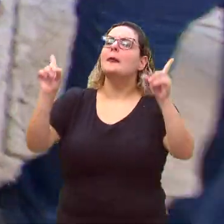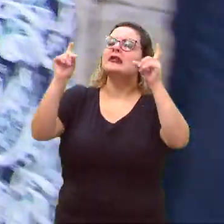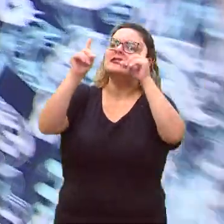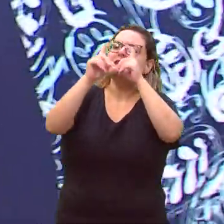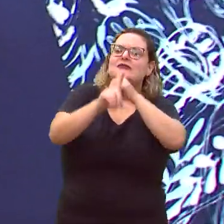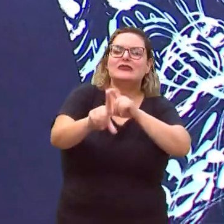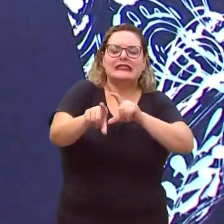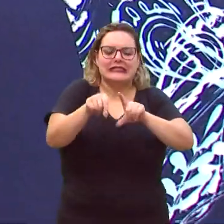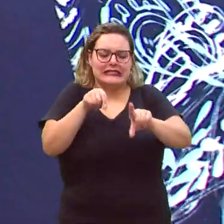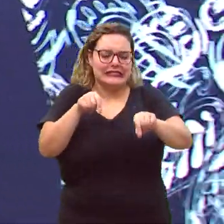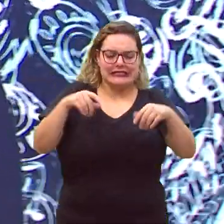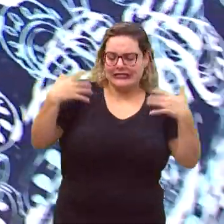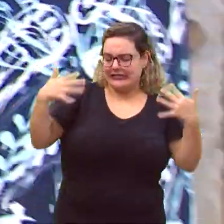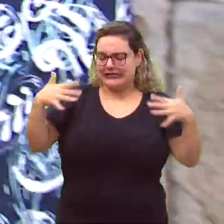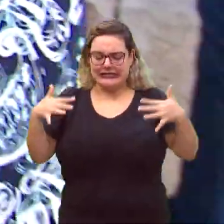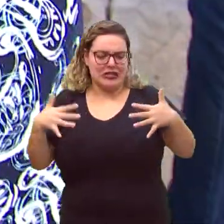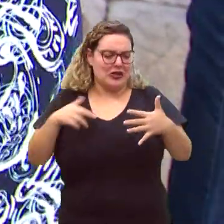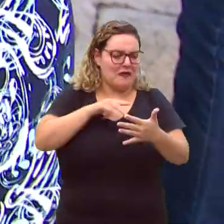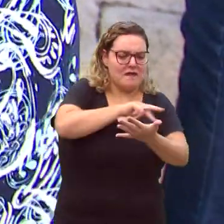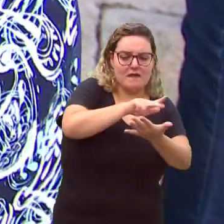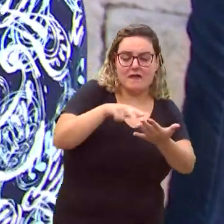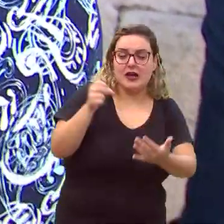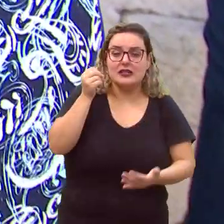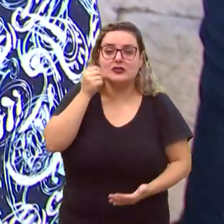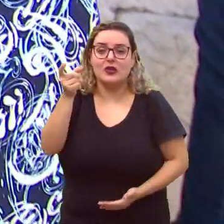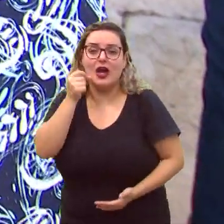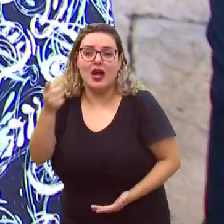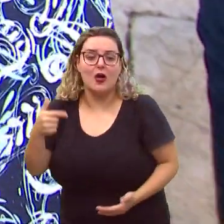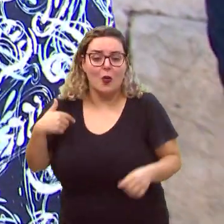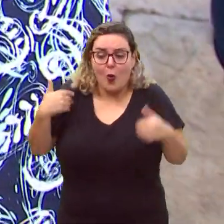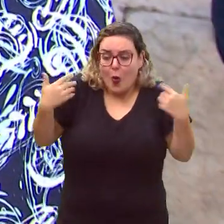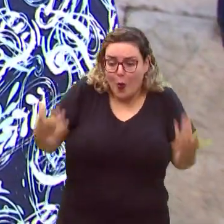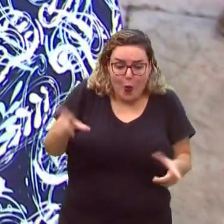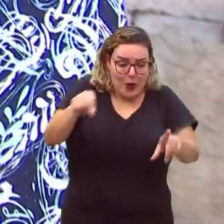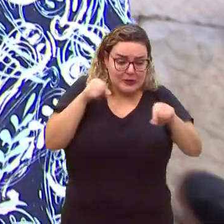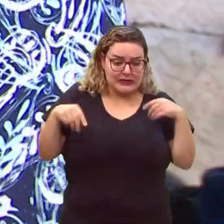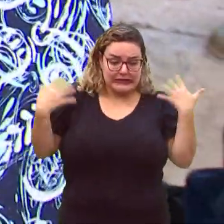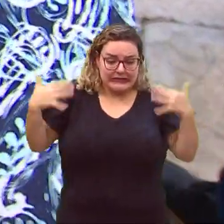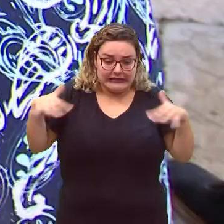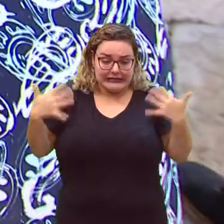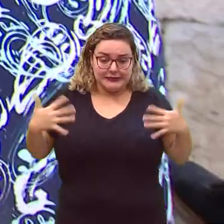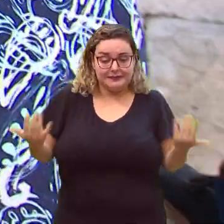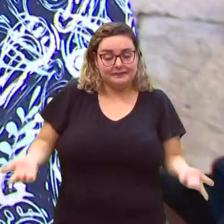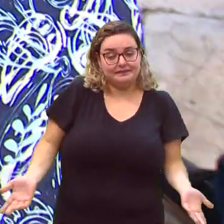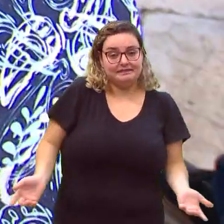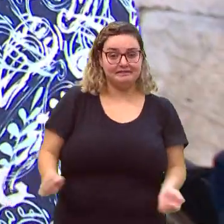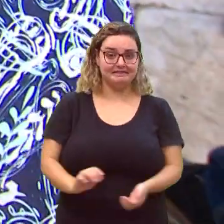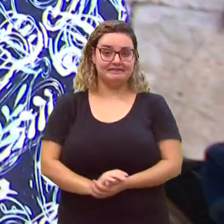Uma difícil decisão. Entre tantos gatinhos, qual levar para casa?